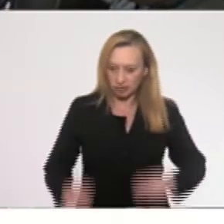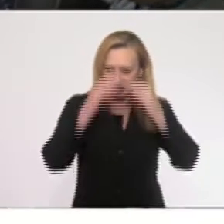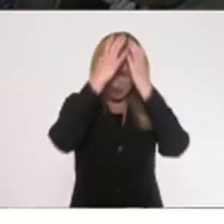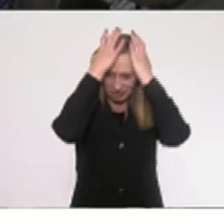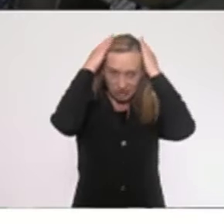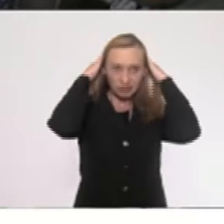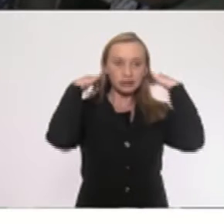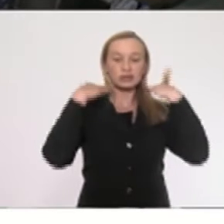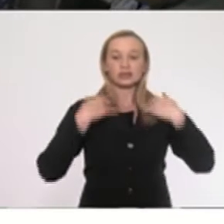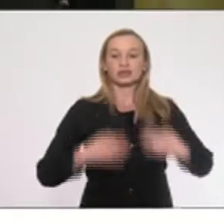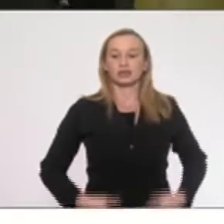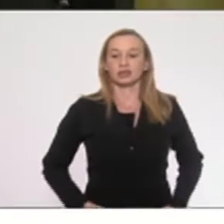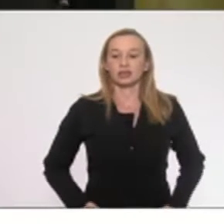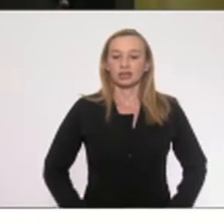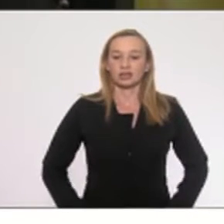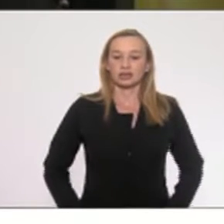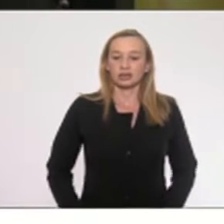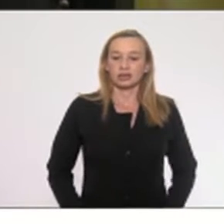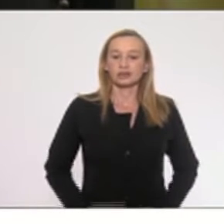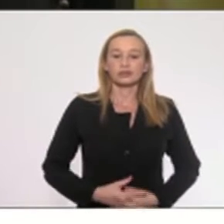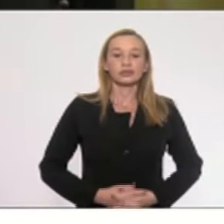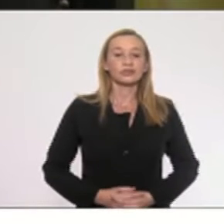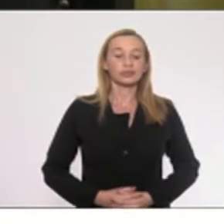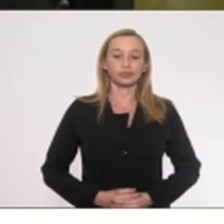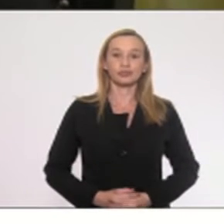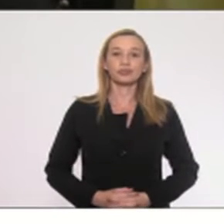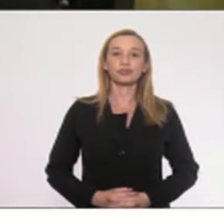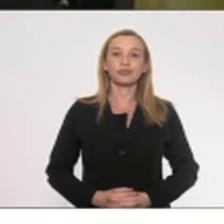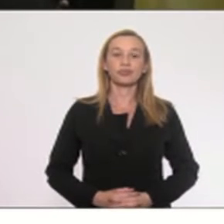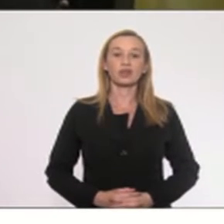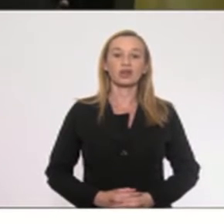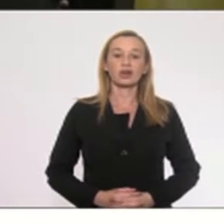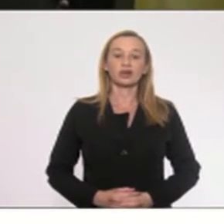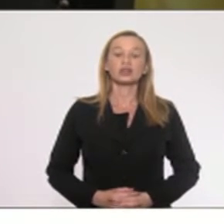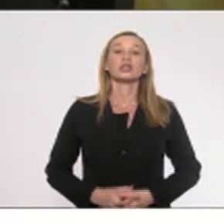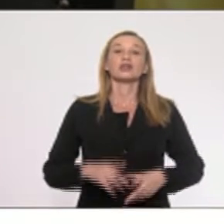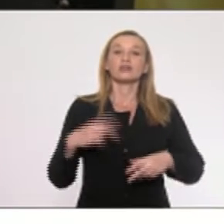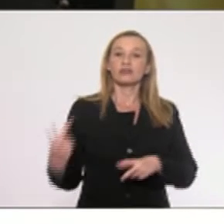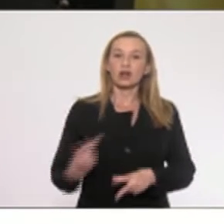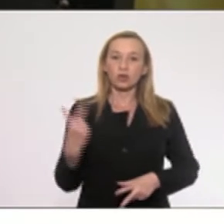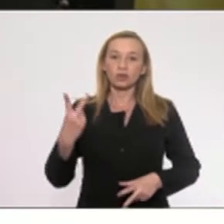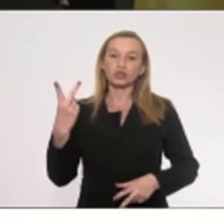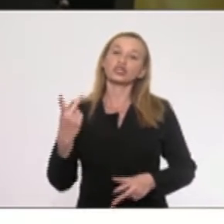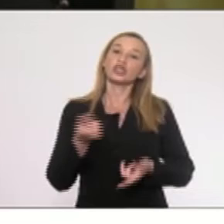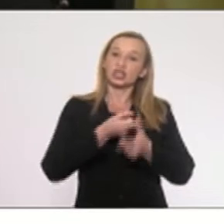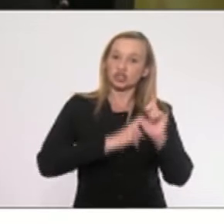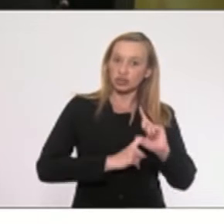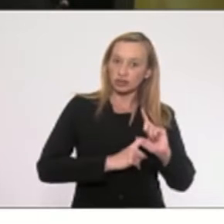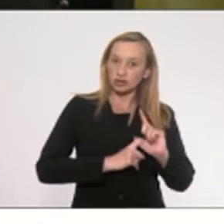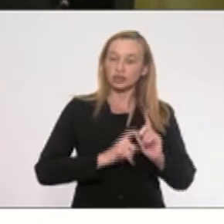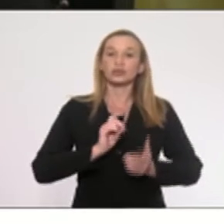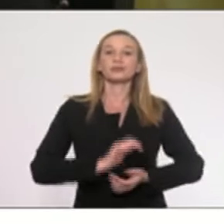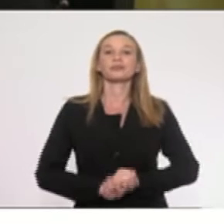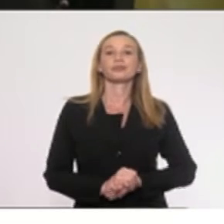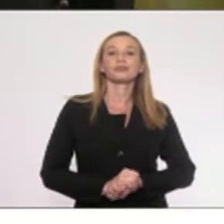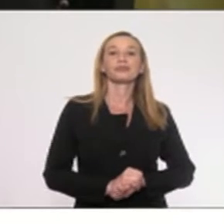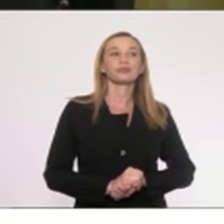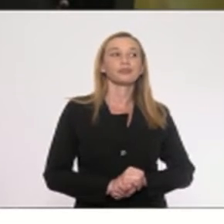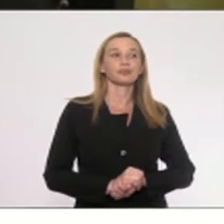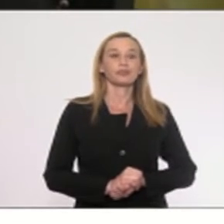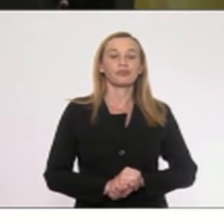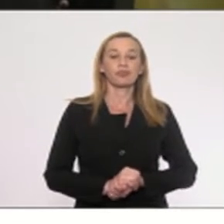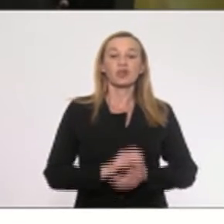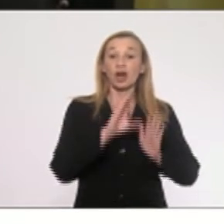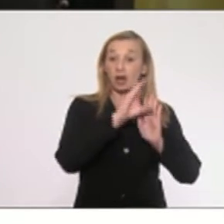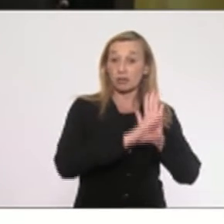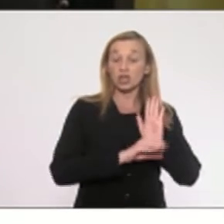dos 100 maiores contribuintes inscritos na dívida ativa, discriminando por situação da dívida e os valores devidos. Essa é a emenda